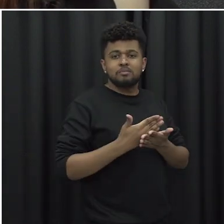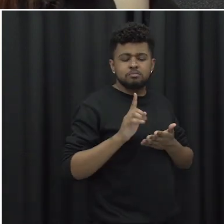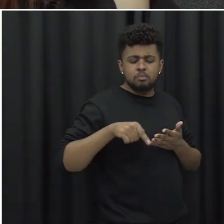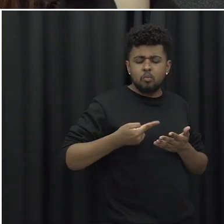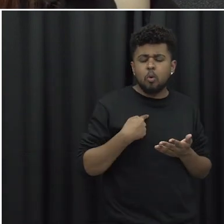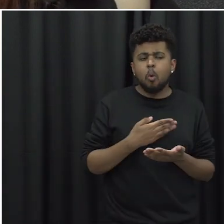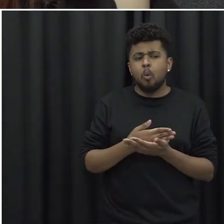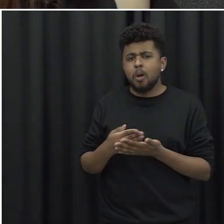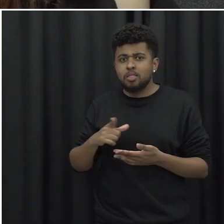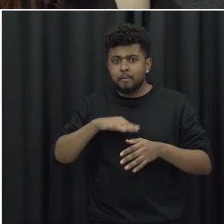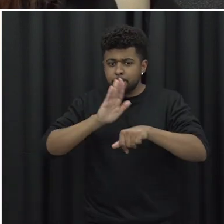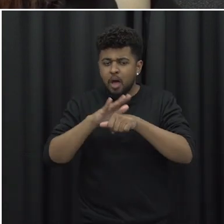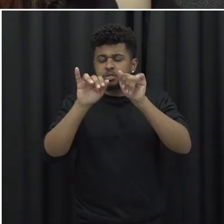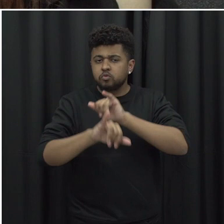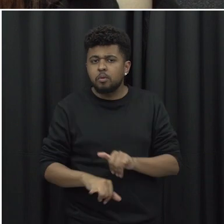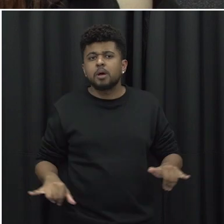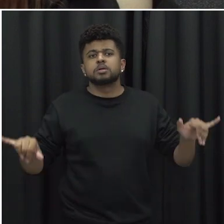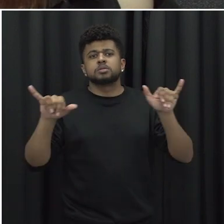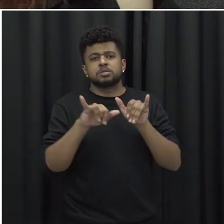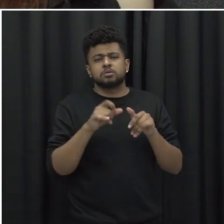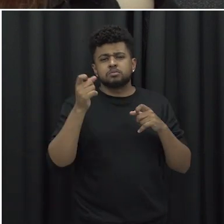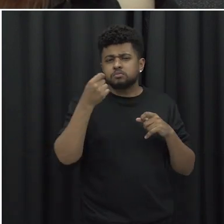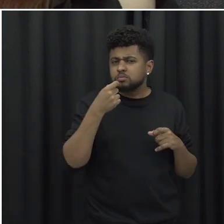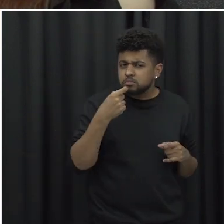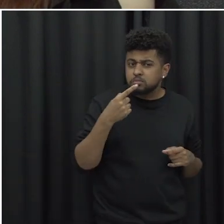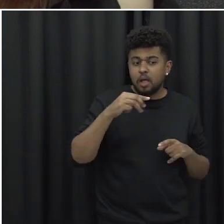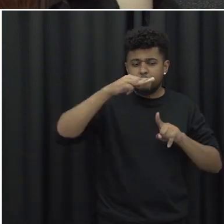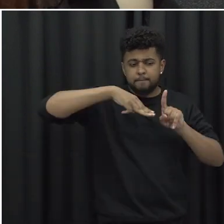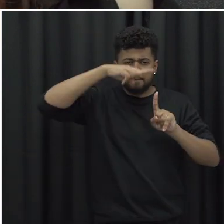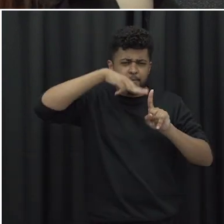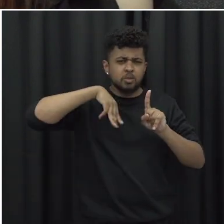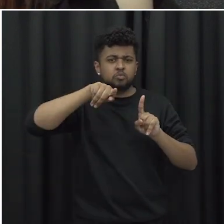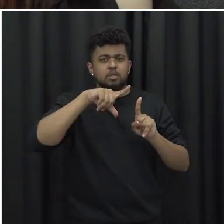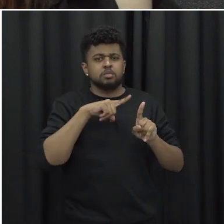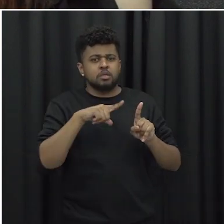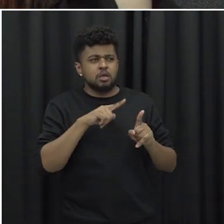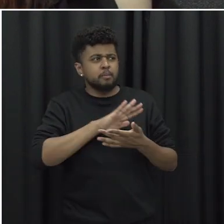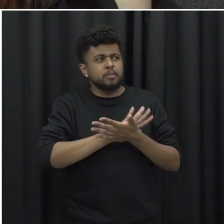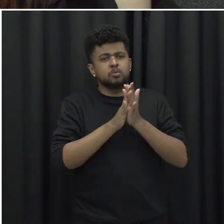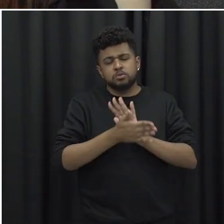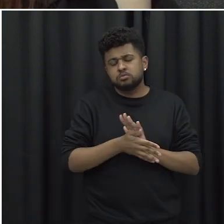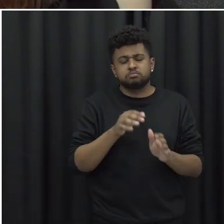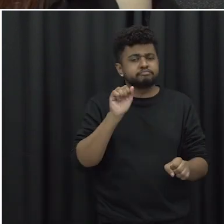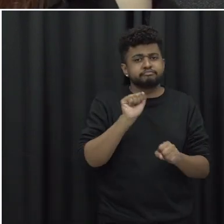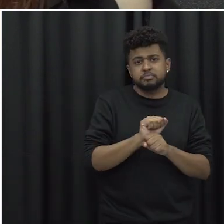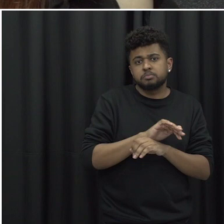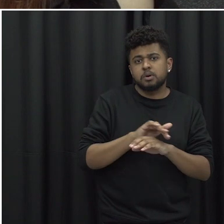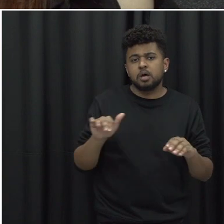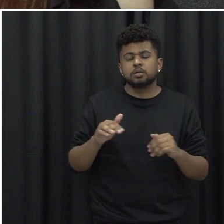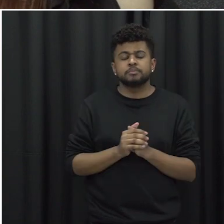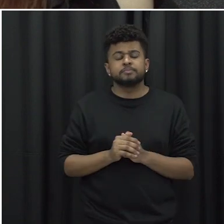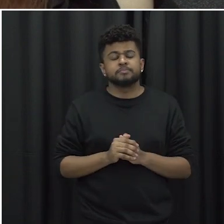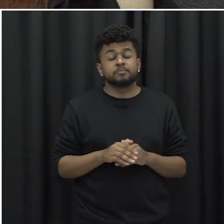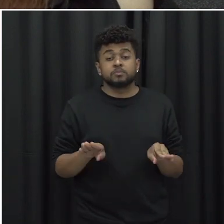esse preconceito acabam caindo. E dentro do meio médico, recentemente, no começo desse ano, teve